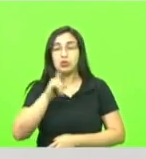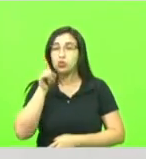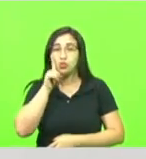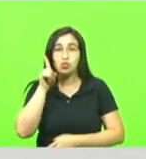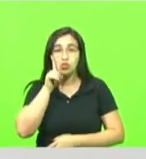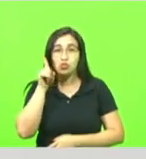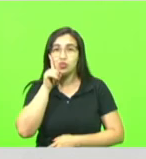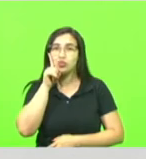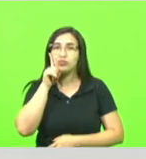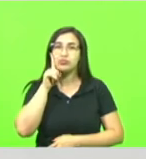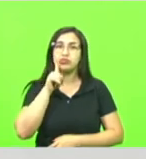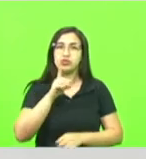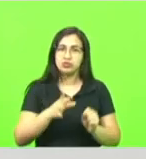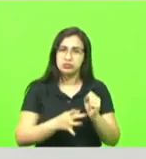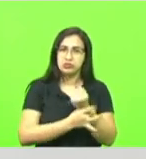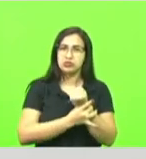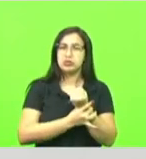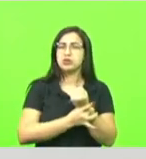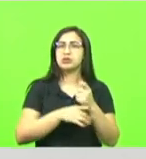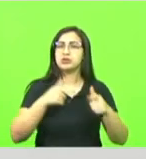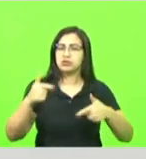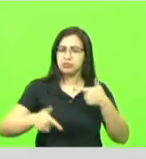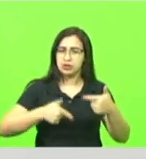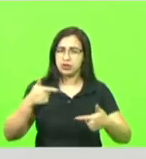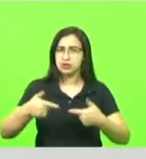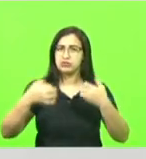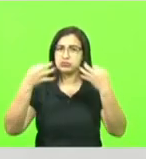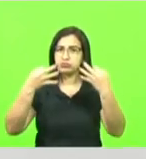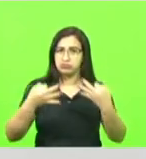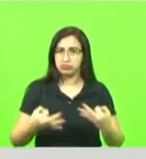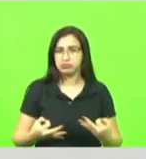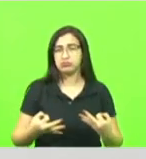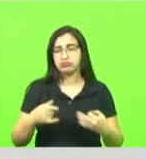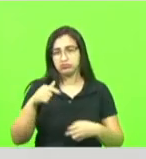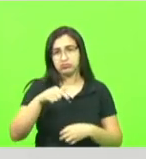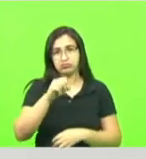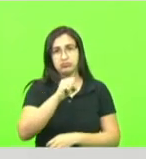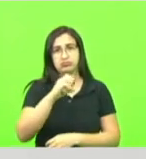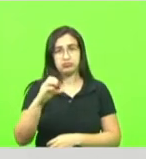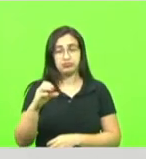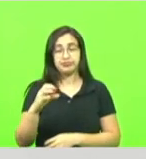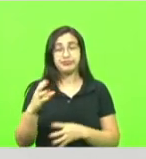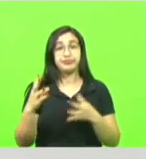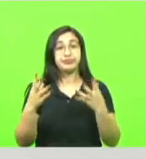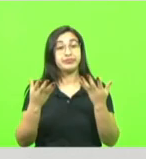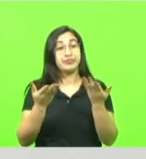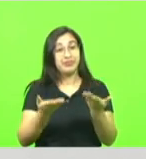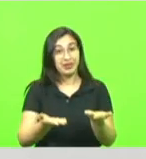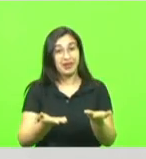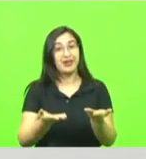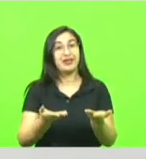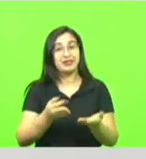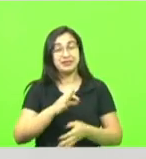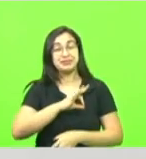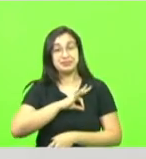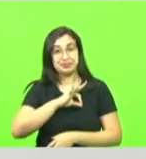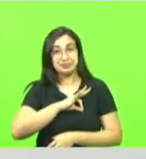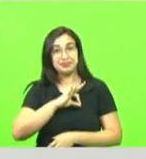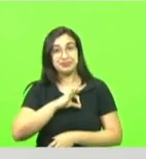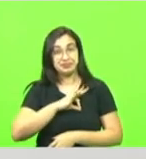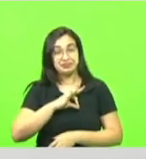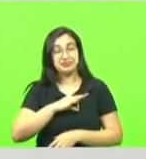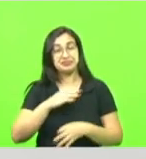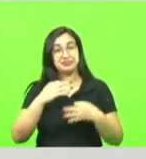proporcionando o nosso estado ser um estado seguro, um estado bom para se viver. Grande parte disso é contribuição dos nossos nobres